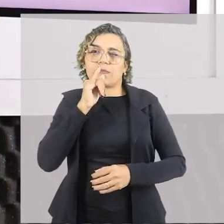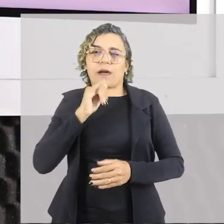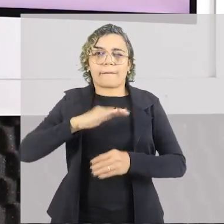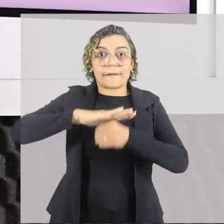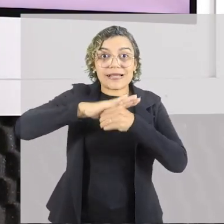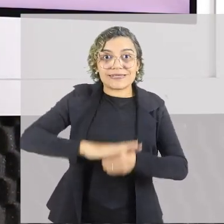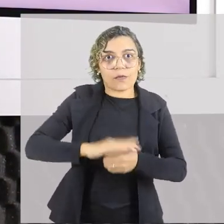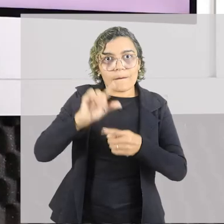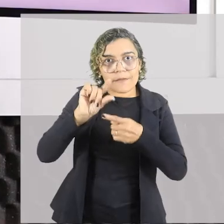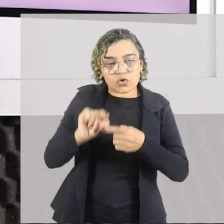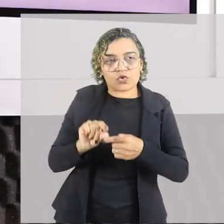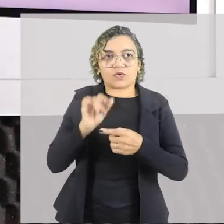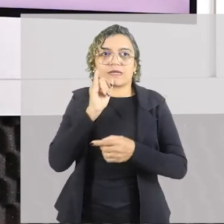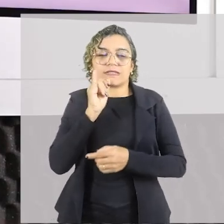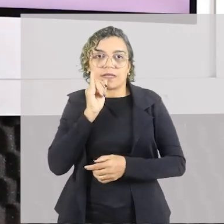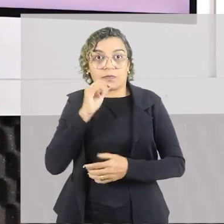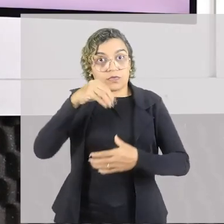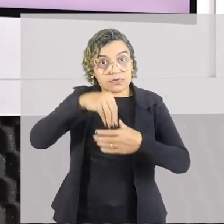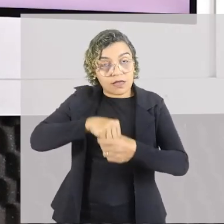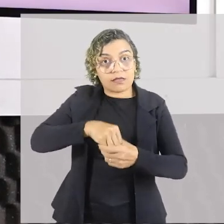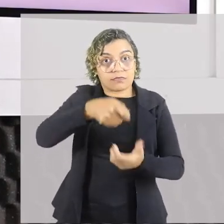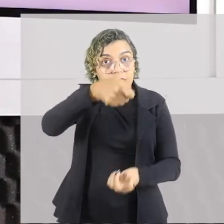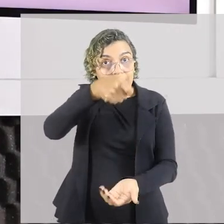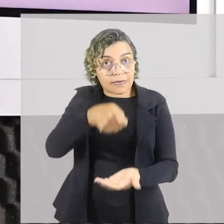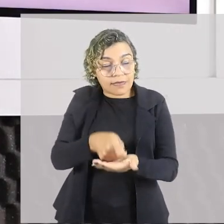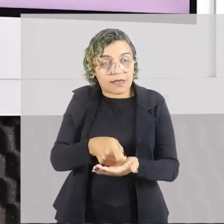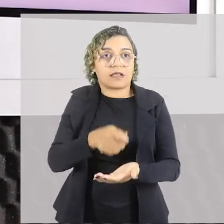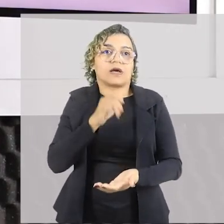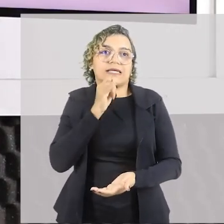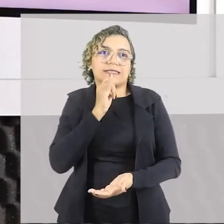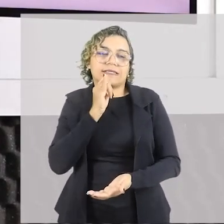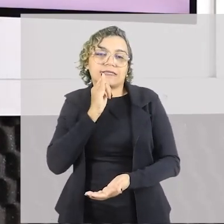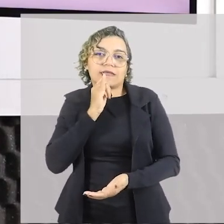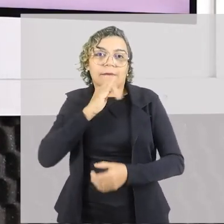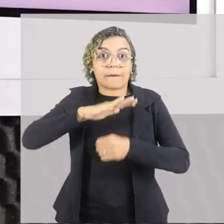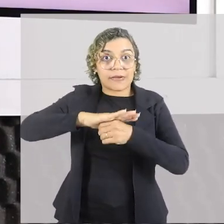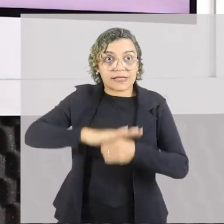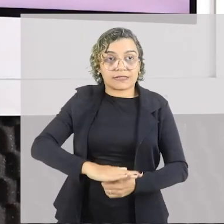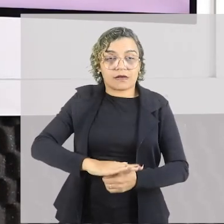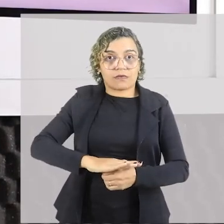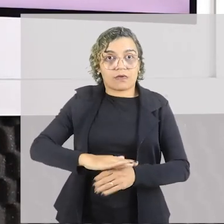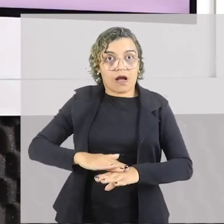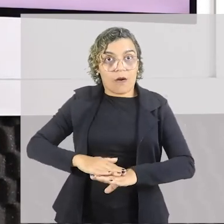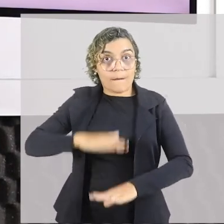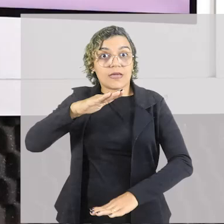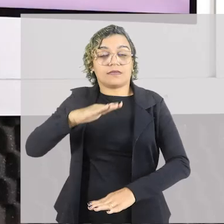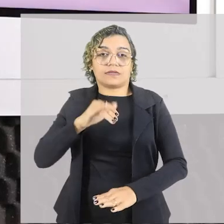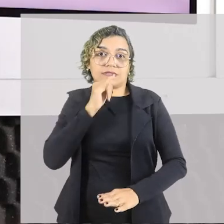panela, acontece o seguinte, ó. Aqui, eu vou aumentar a pressão na superfície do líquido.